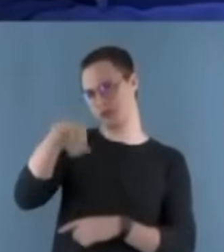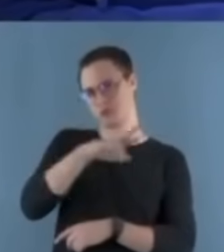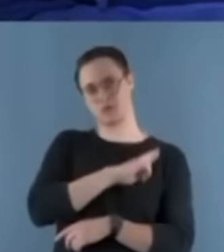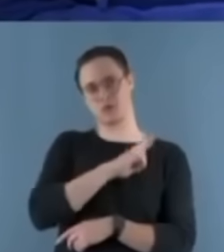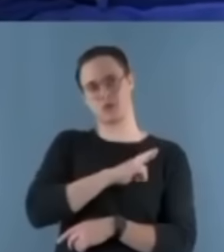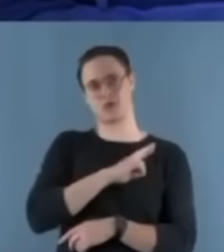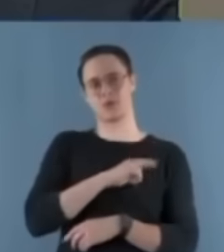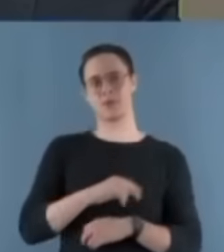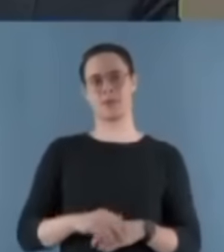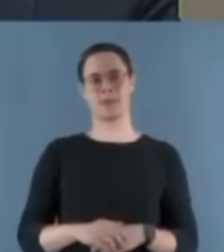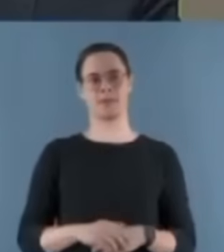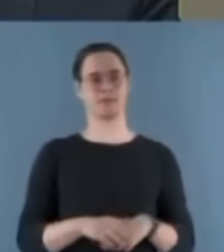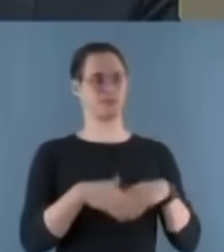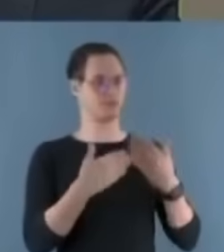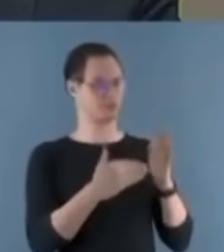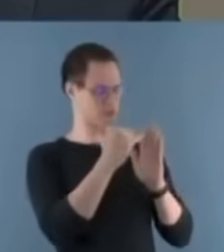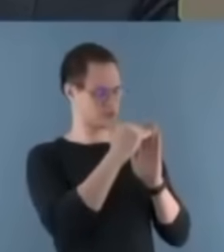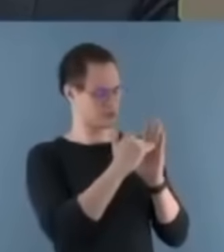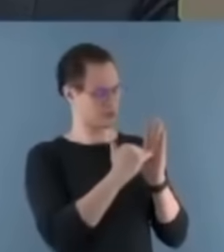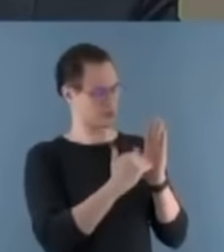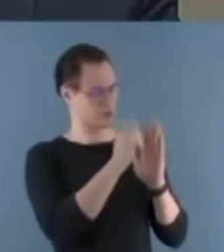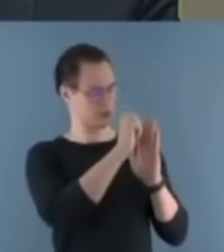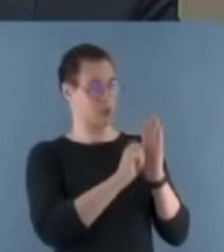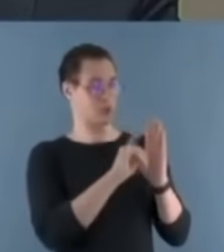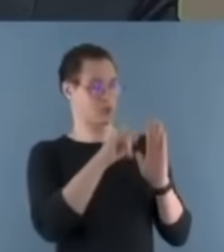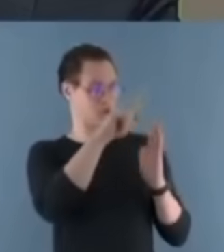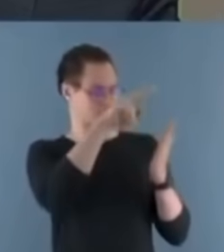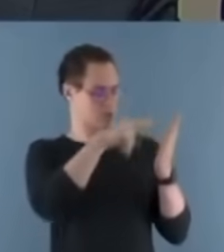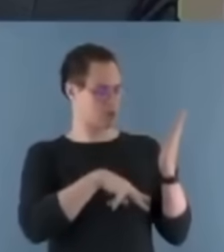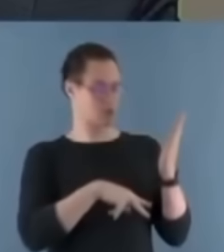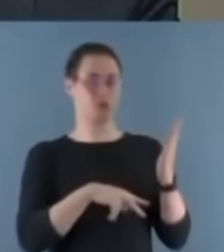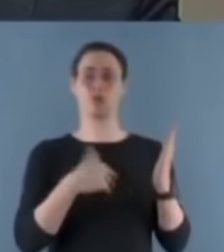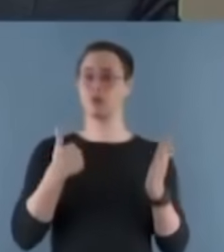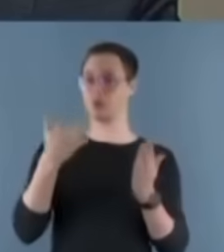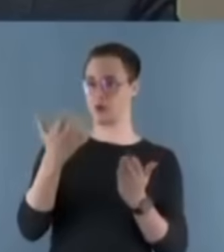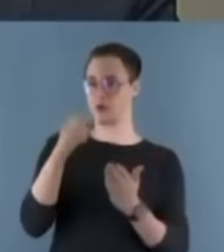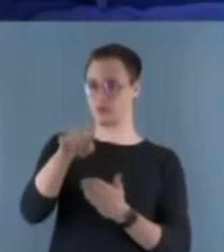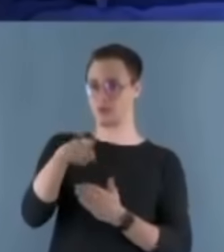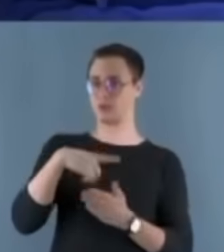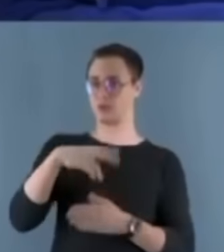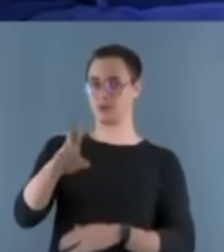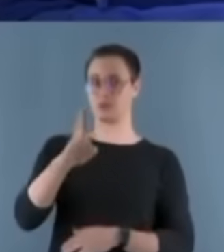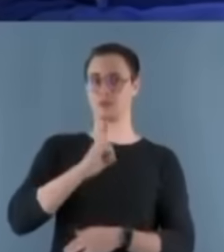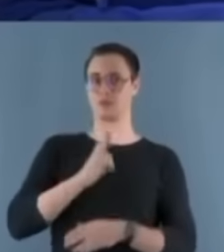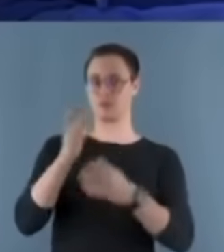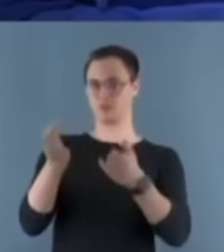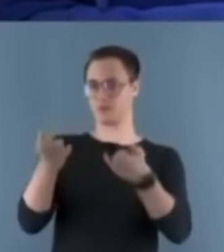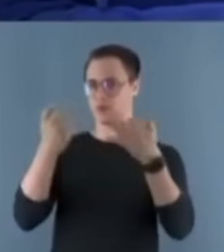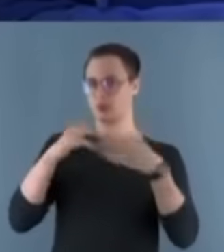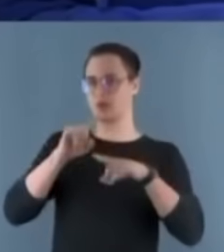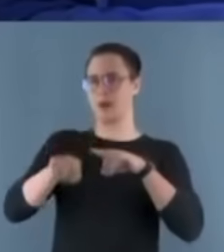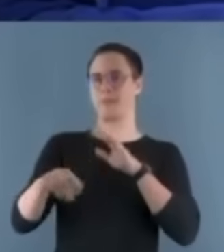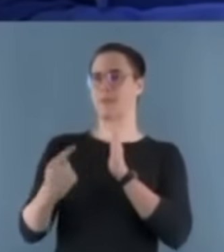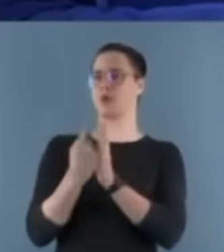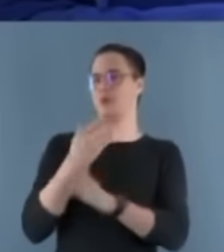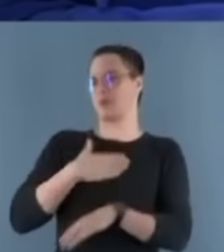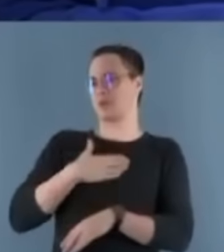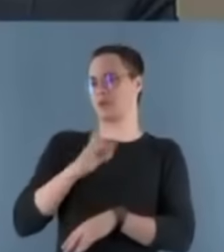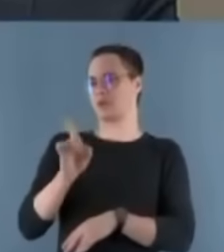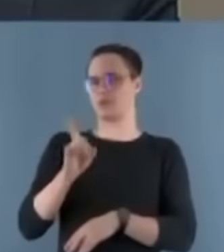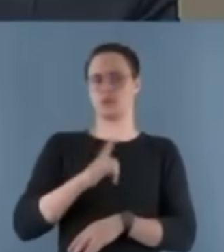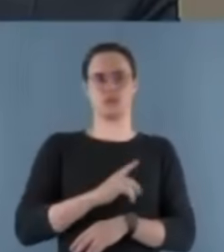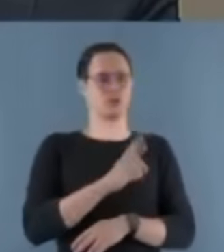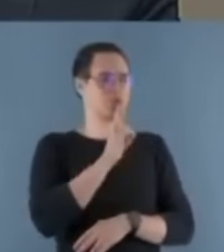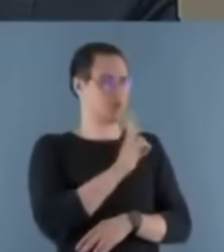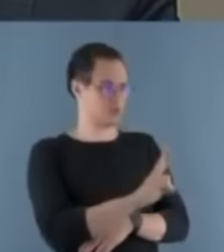para ser perguntado. Ele é muito bem escrito. Se o senhor ler, o senhor tem noção. Não, eu quero que o senhor me responda. O senhor está aqui para responder, não me perguntar. Não vou responder para o senhor, deputado. O